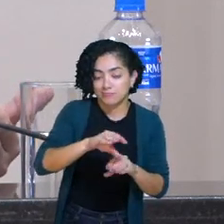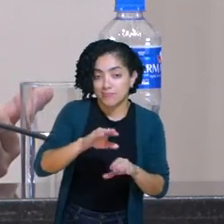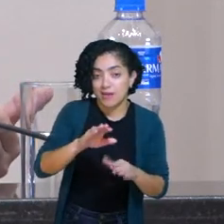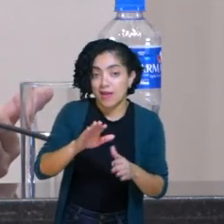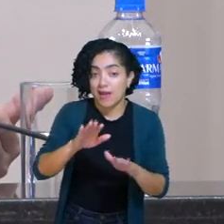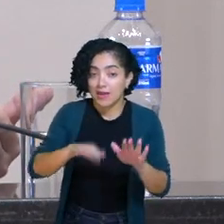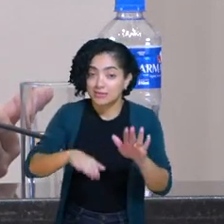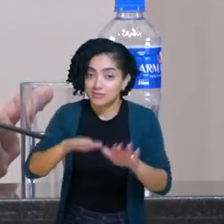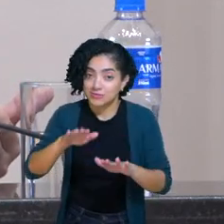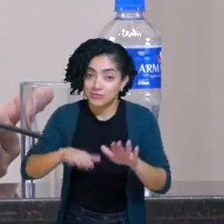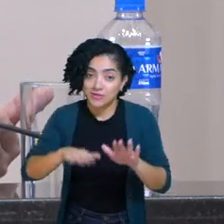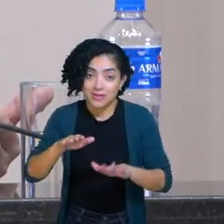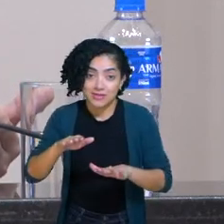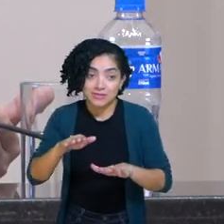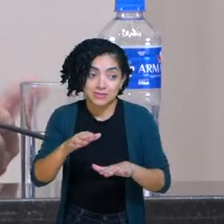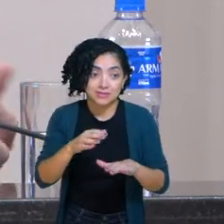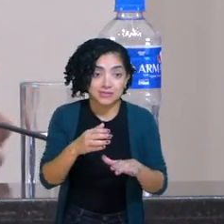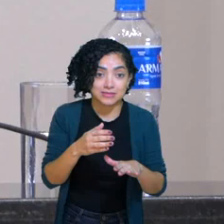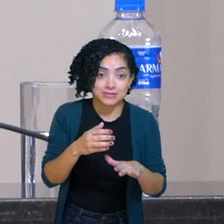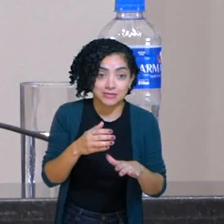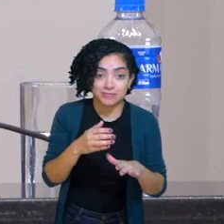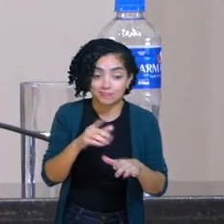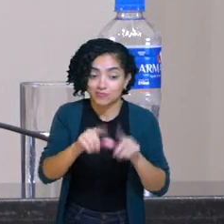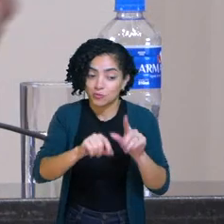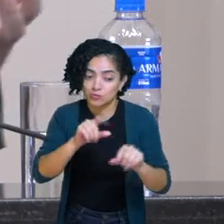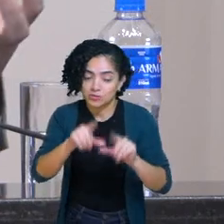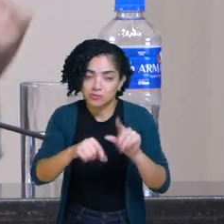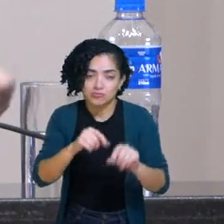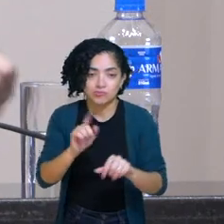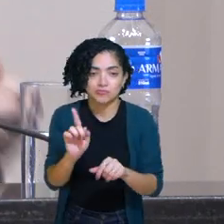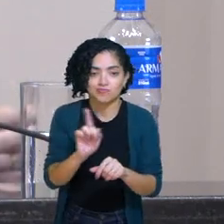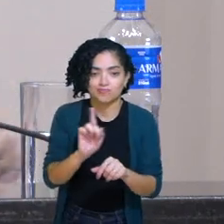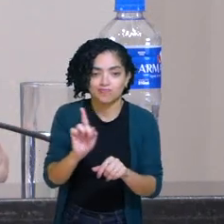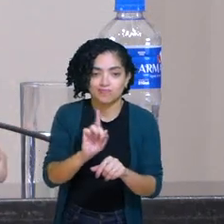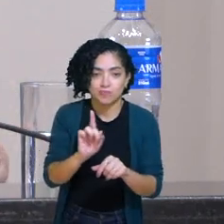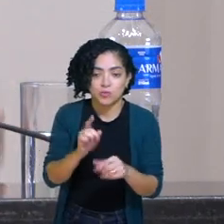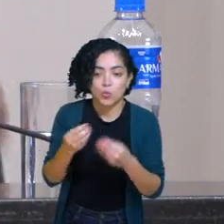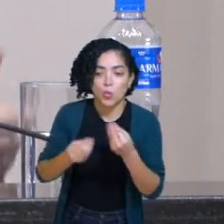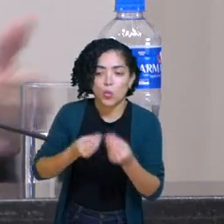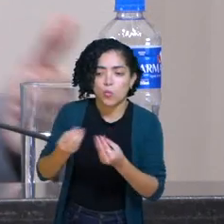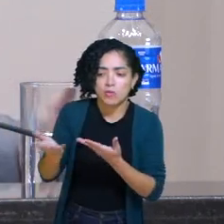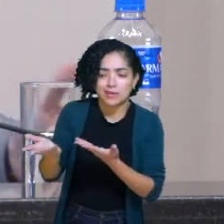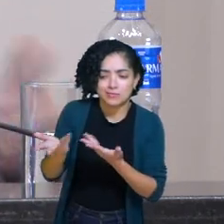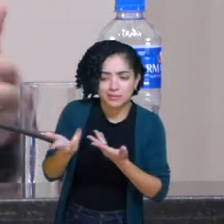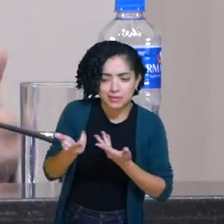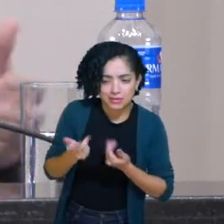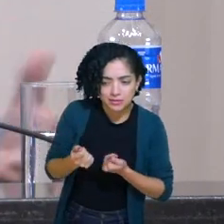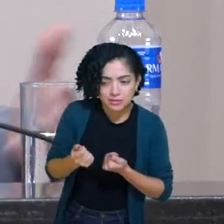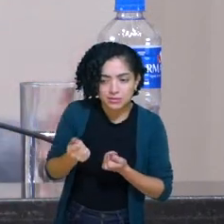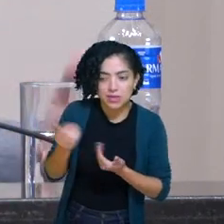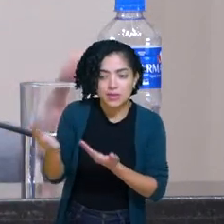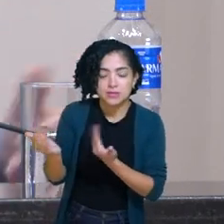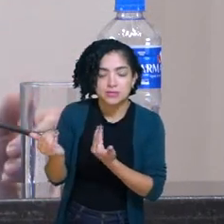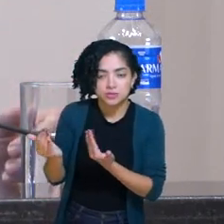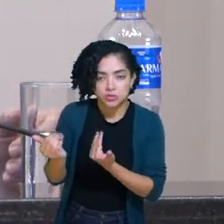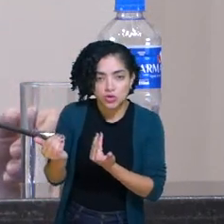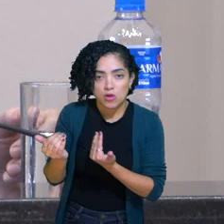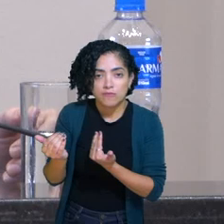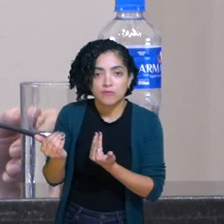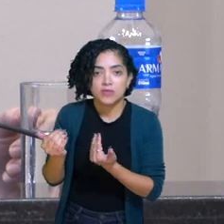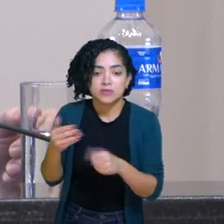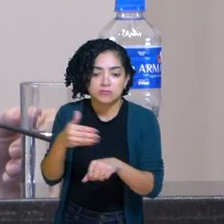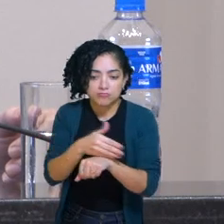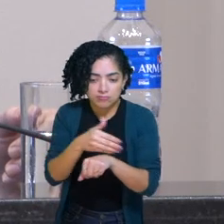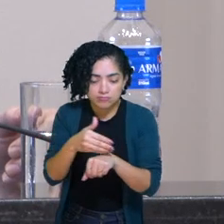as as mais procuradas né então como atrair essa essa garotada né para também ser eh